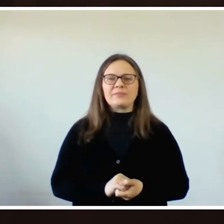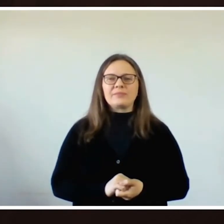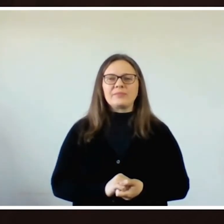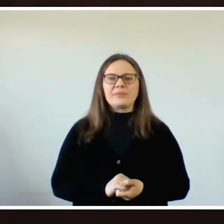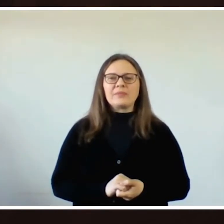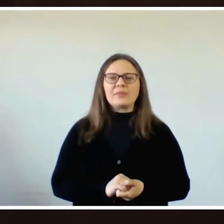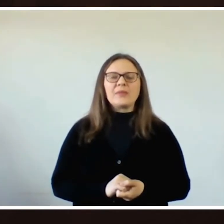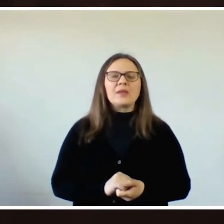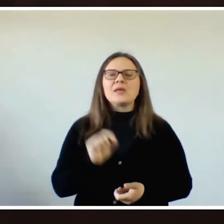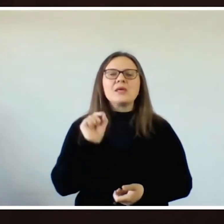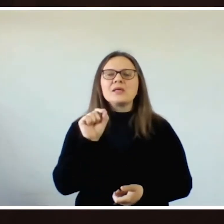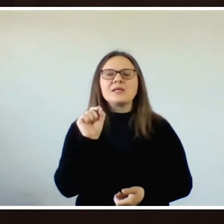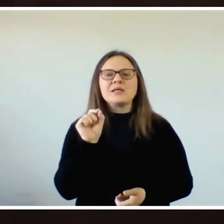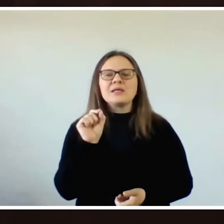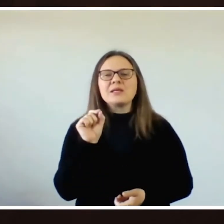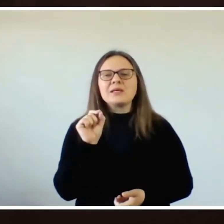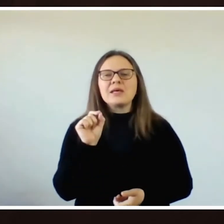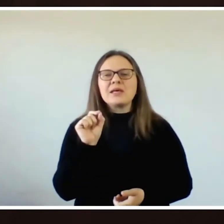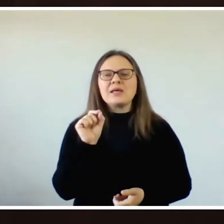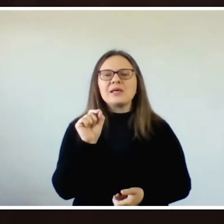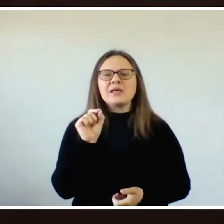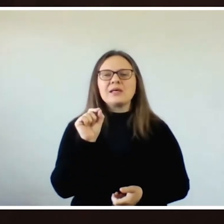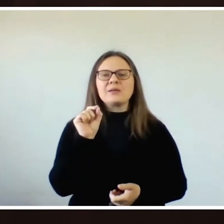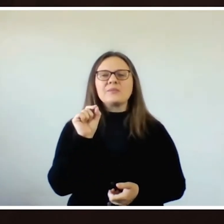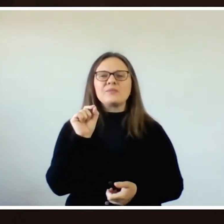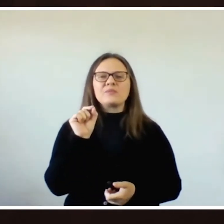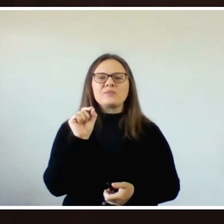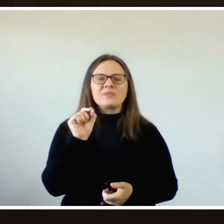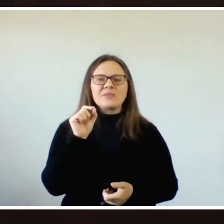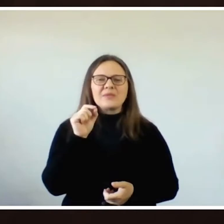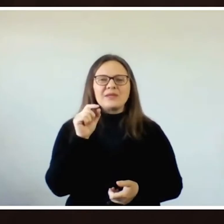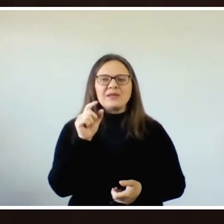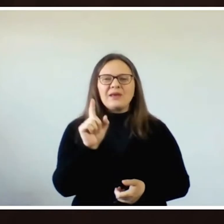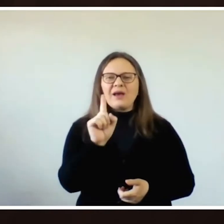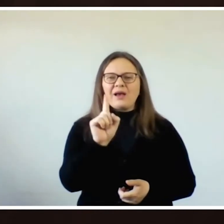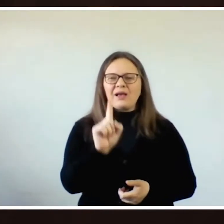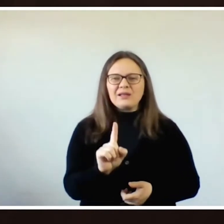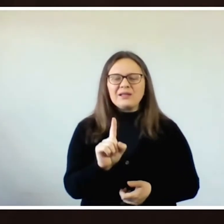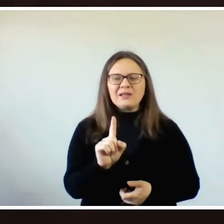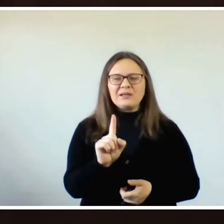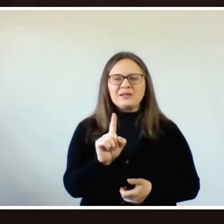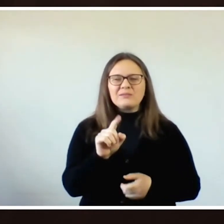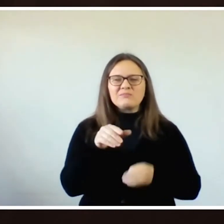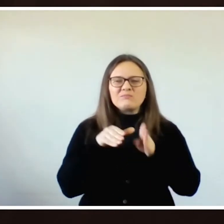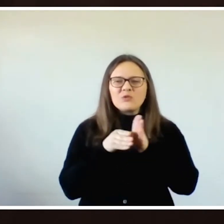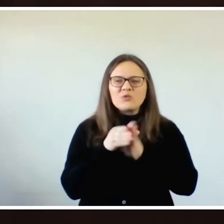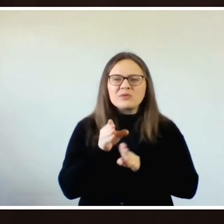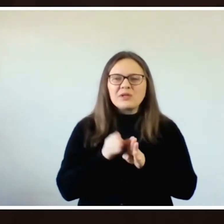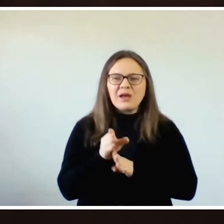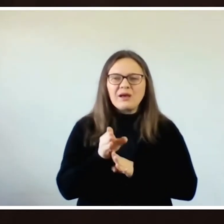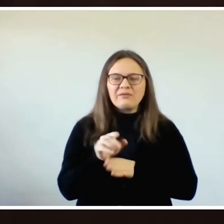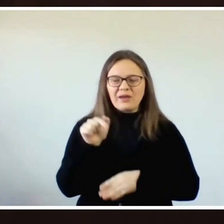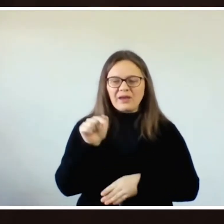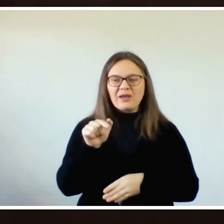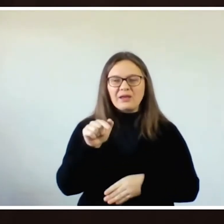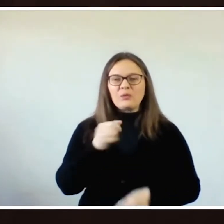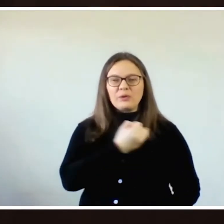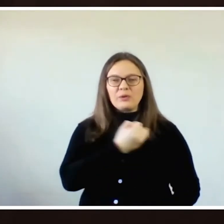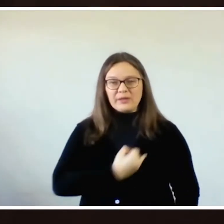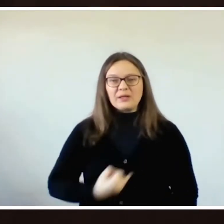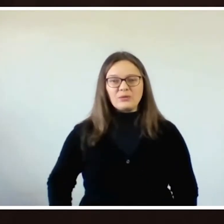o Constantino, que nem salvo a gente sabe, não sabe se é, né? Então, disputas